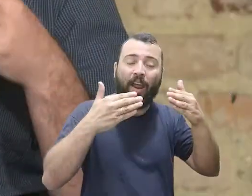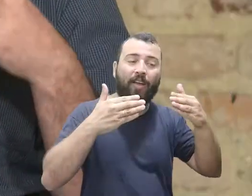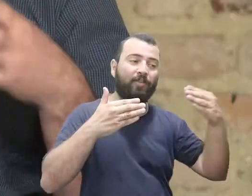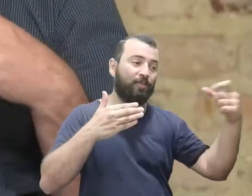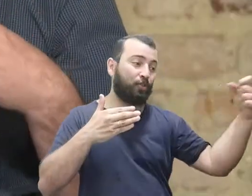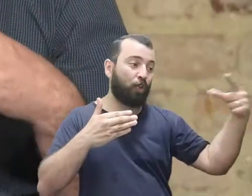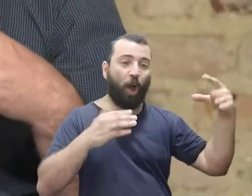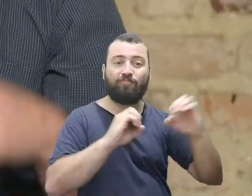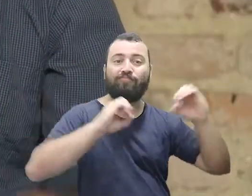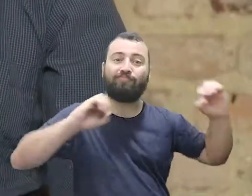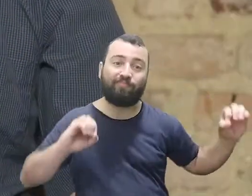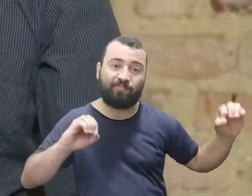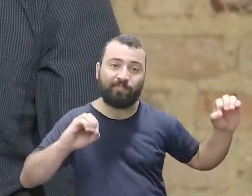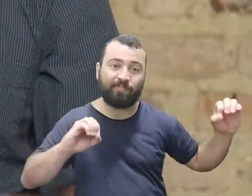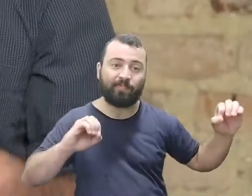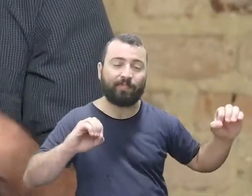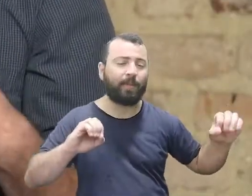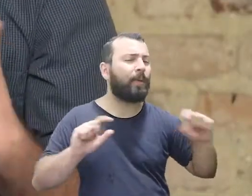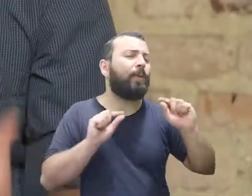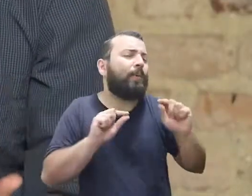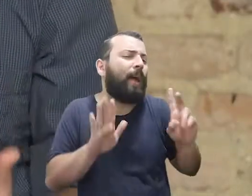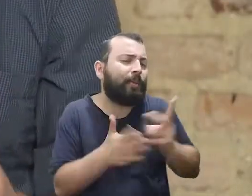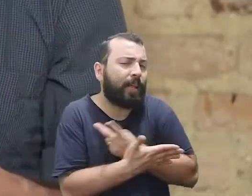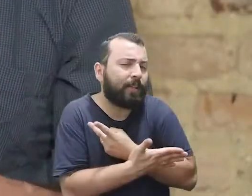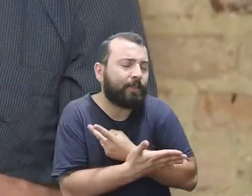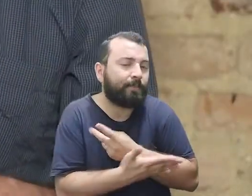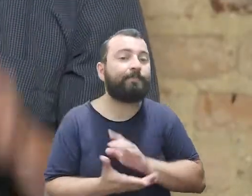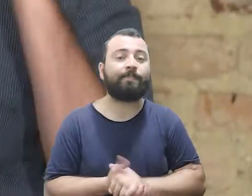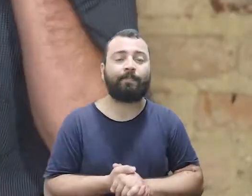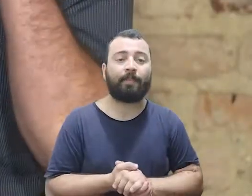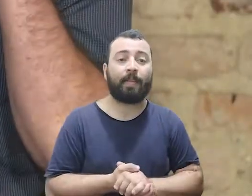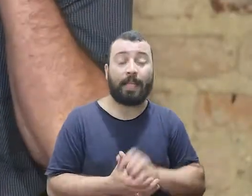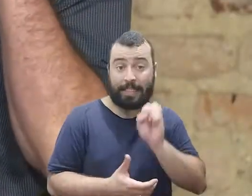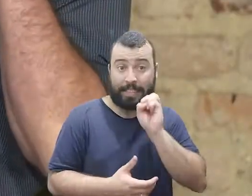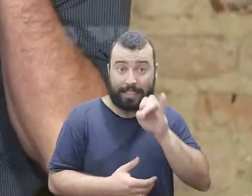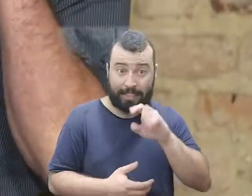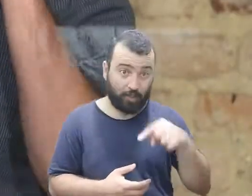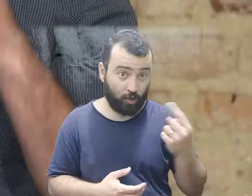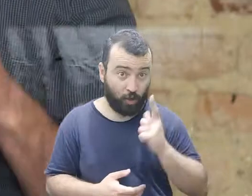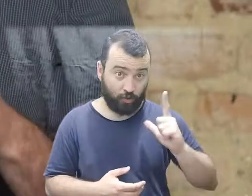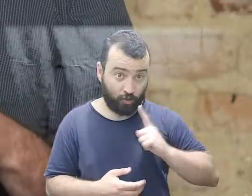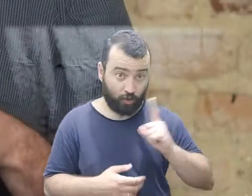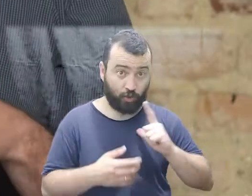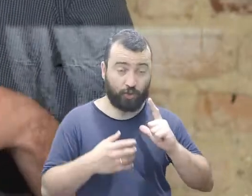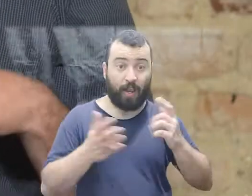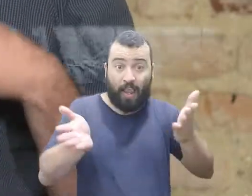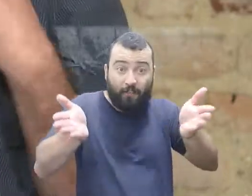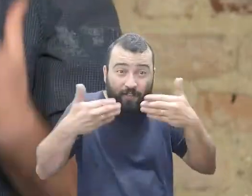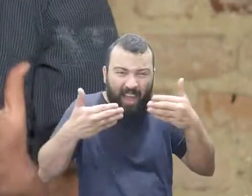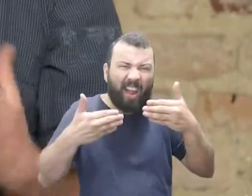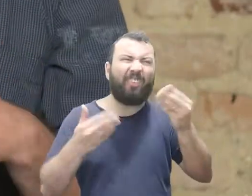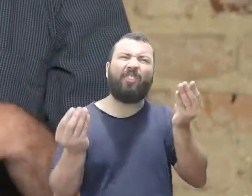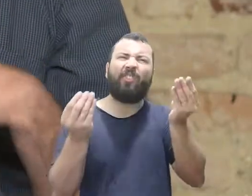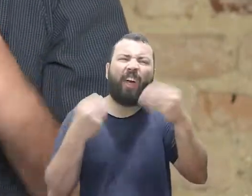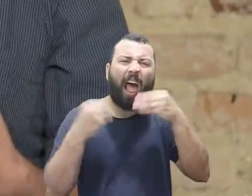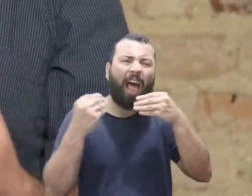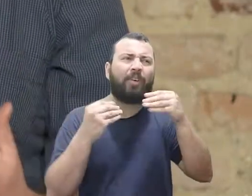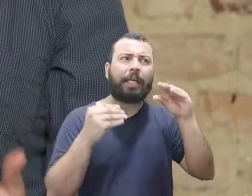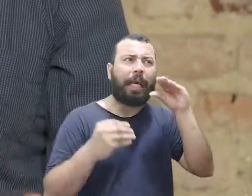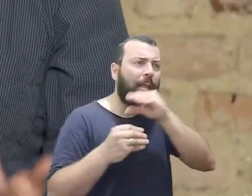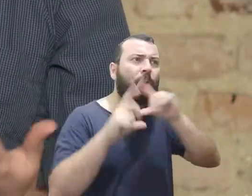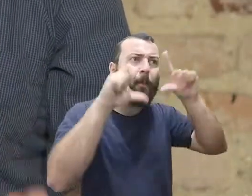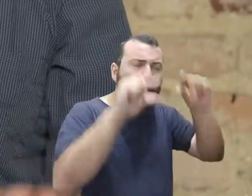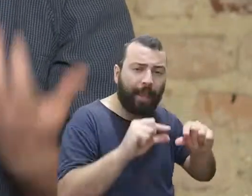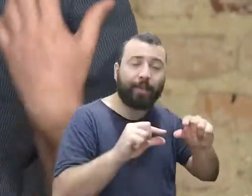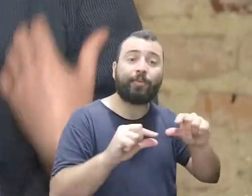Terra está mais afastada do Sol. E o que isso implica? Acontece que se eu tenho um verão mais brando, um verão menos